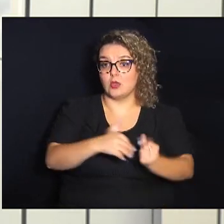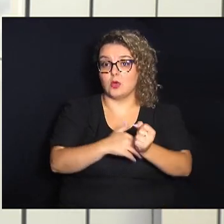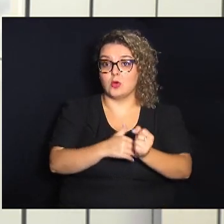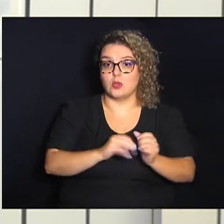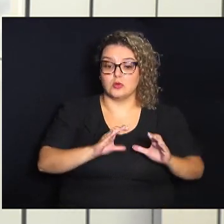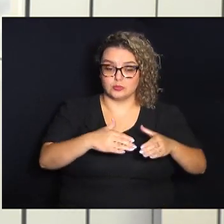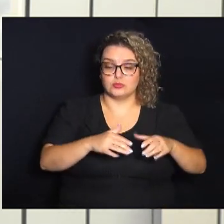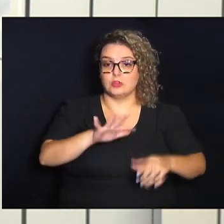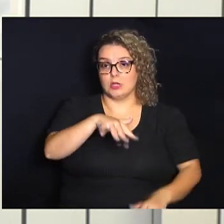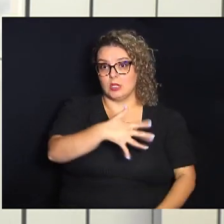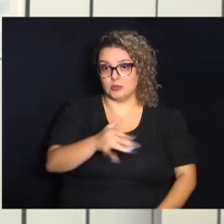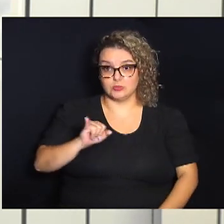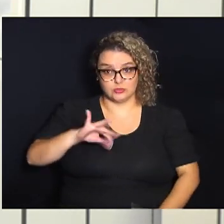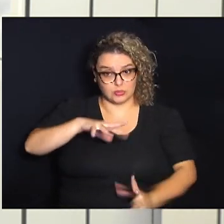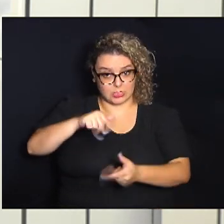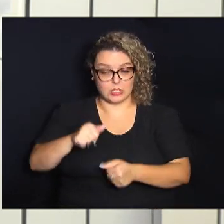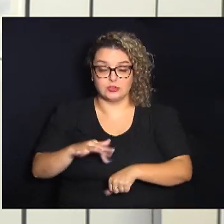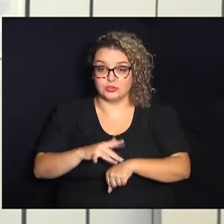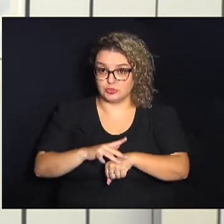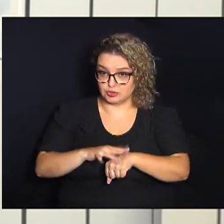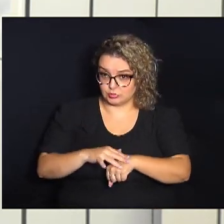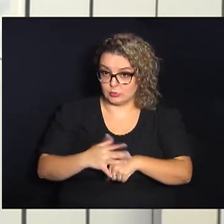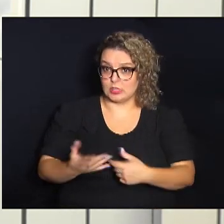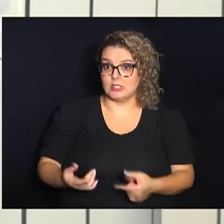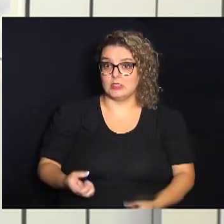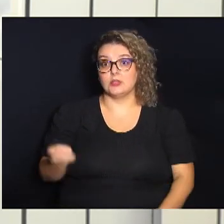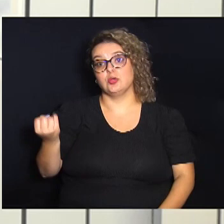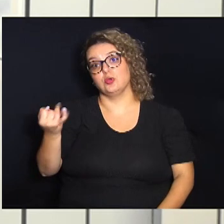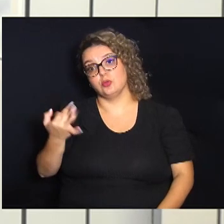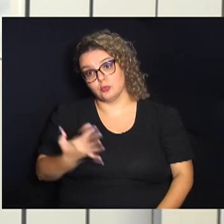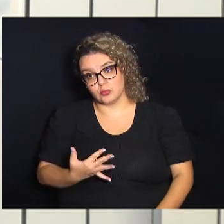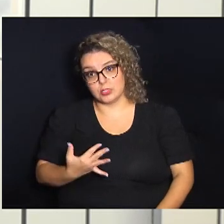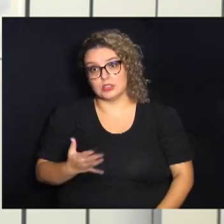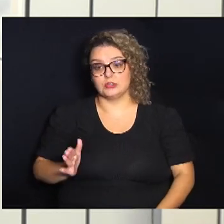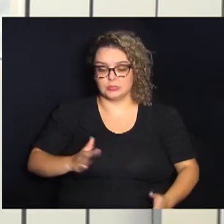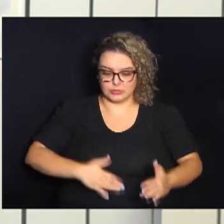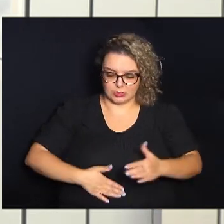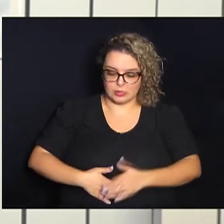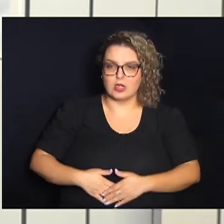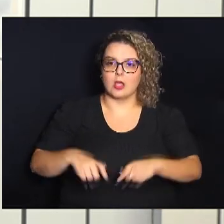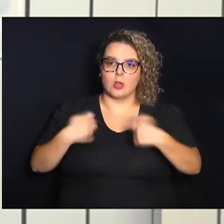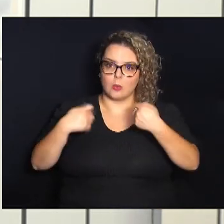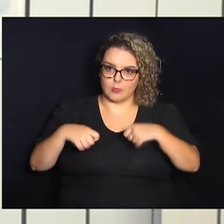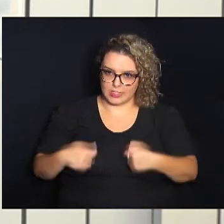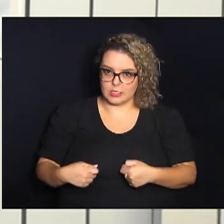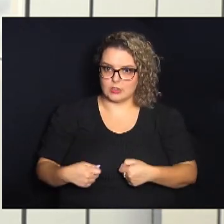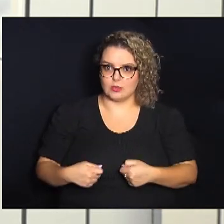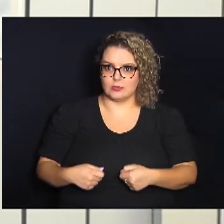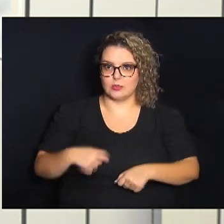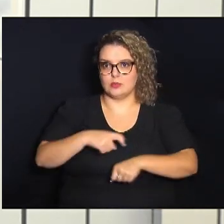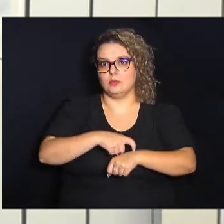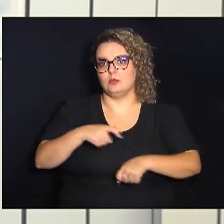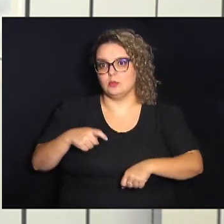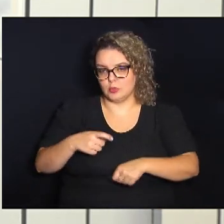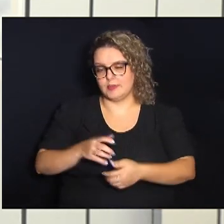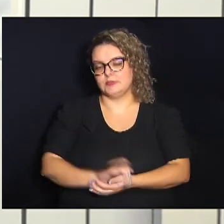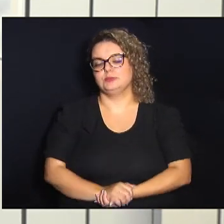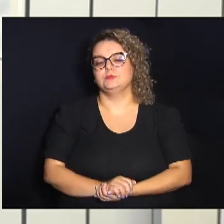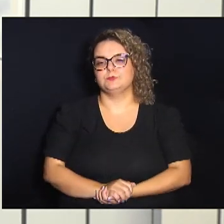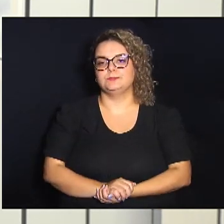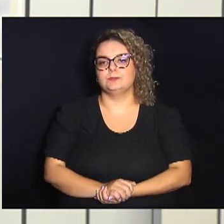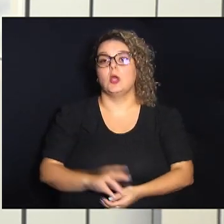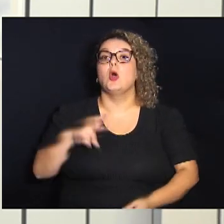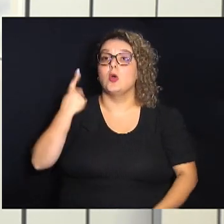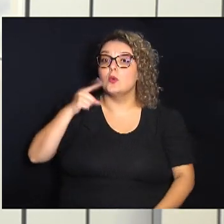Classificação Internacional de Doenças, e quantidade de fraldas necessárias por período de tempo. O vereador